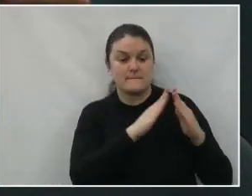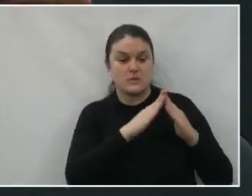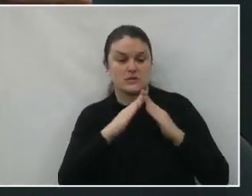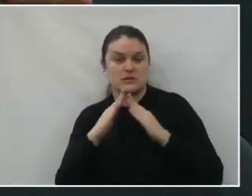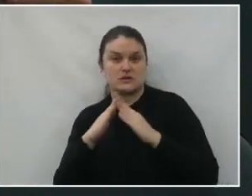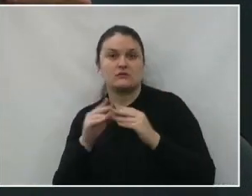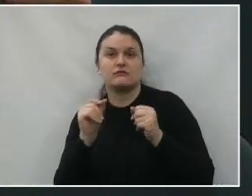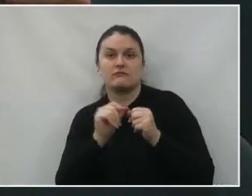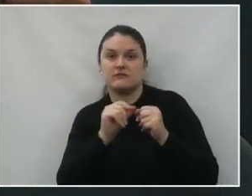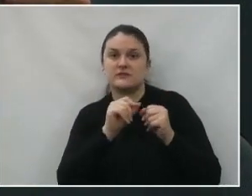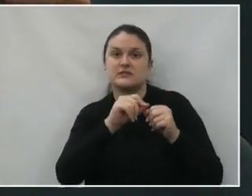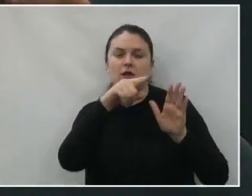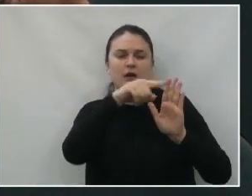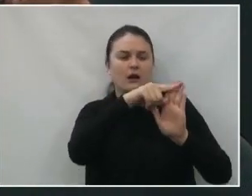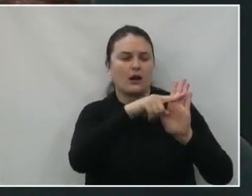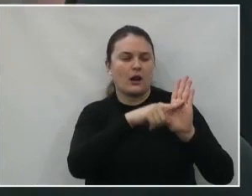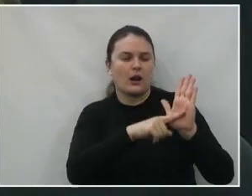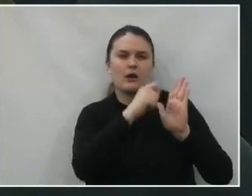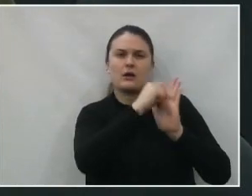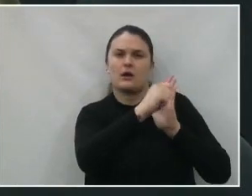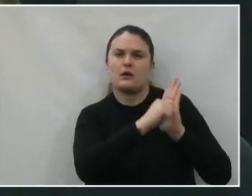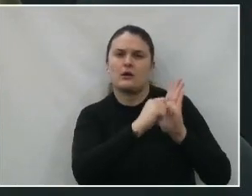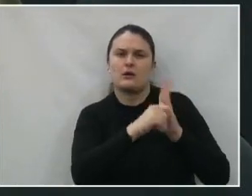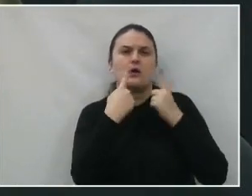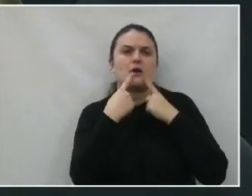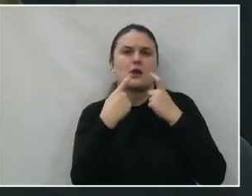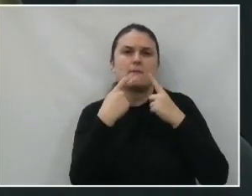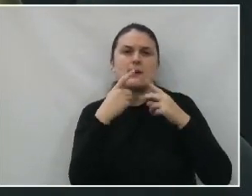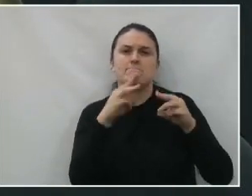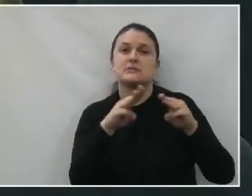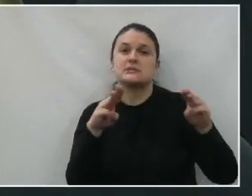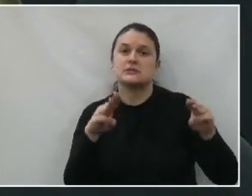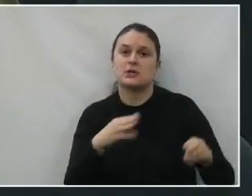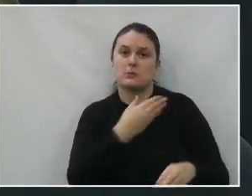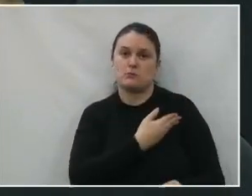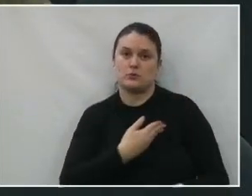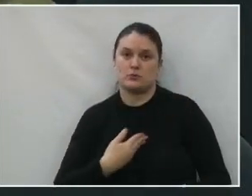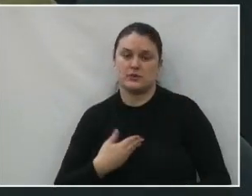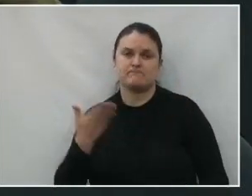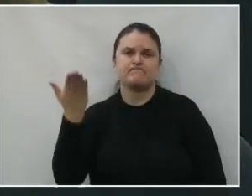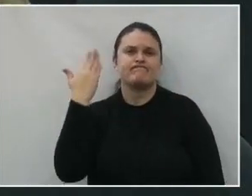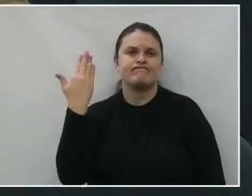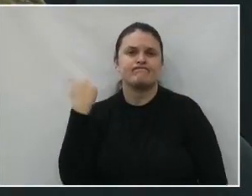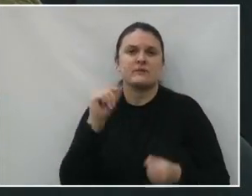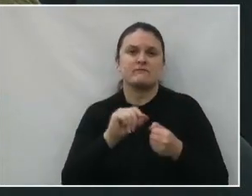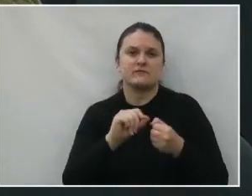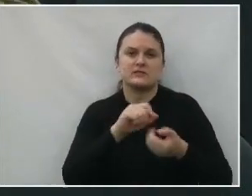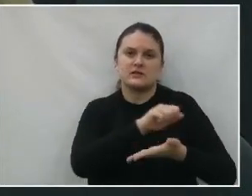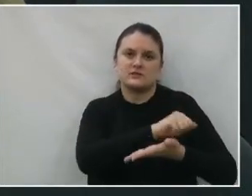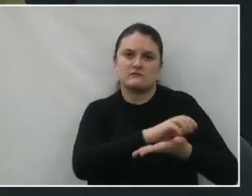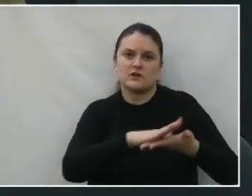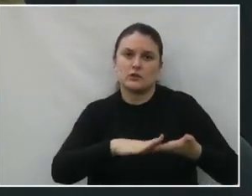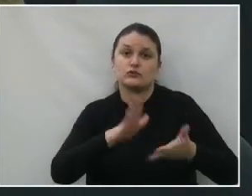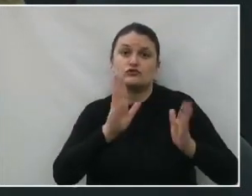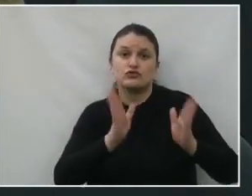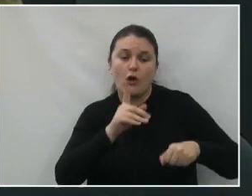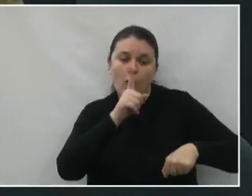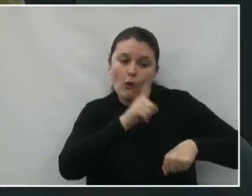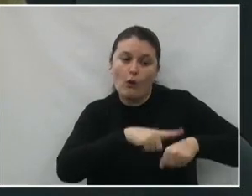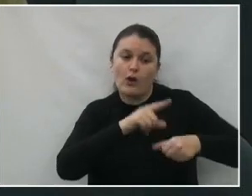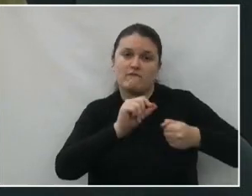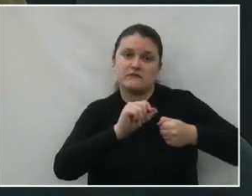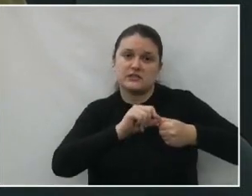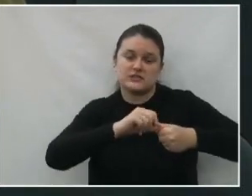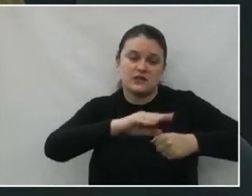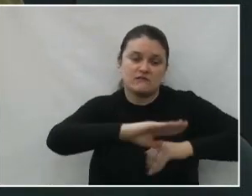faziam um abaixo-assinado que nem no Ministério Público. Já quando foi feita a camada asfáltica, já devia ser providenciada uma